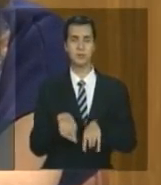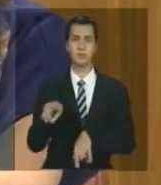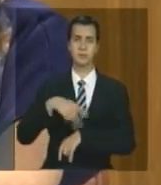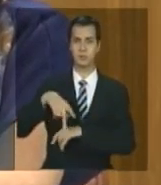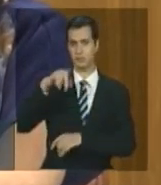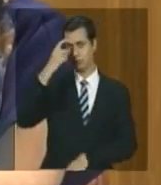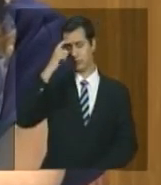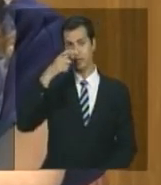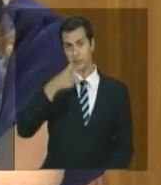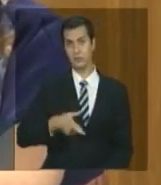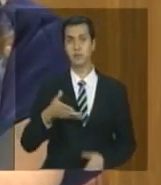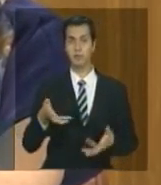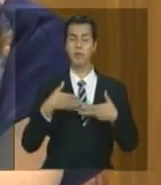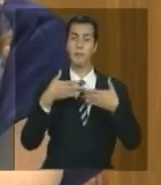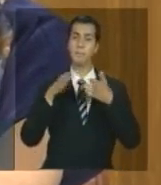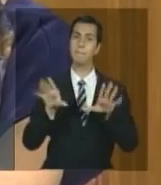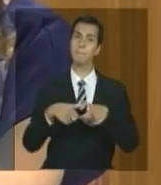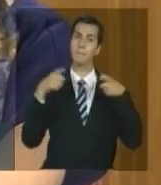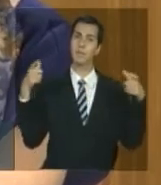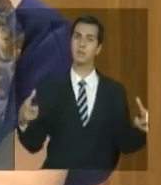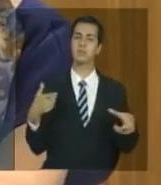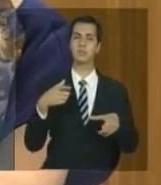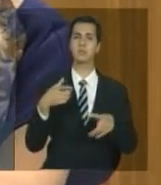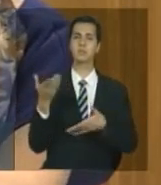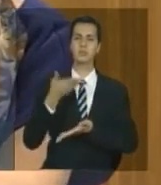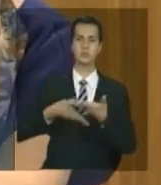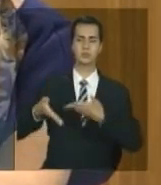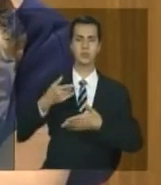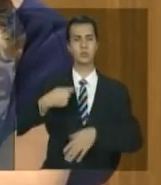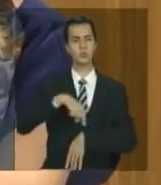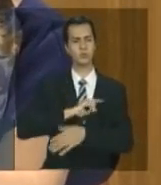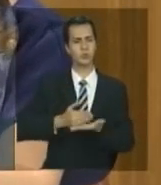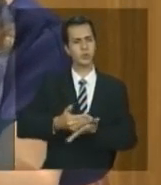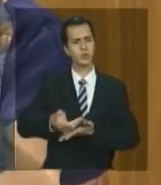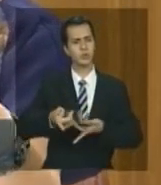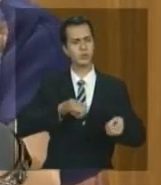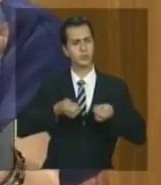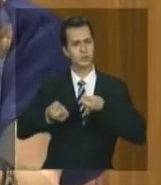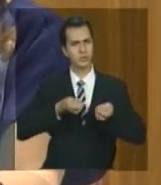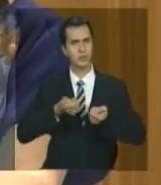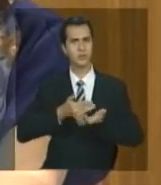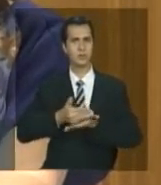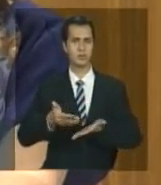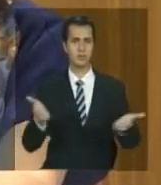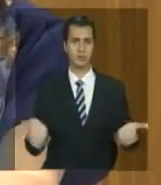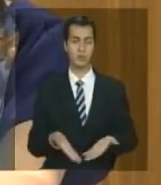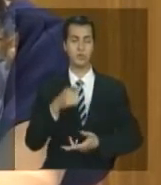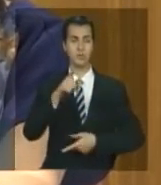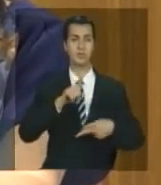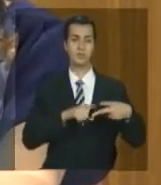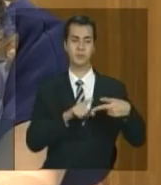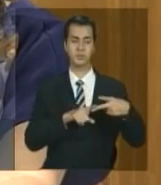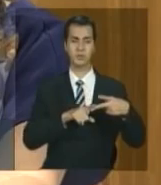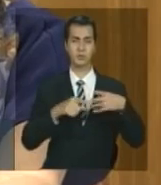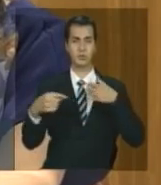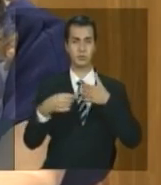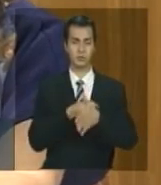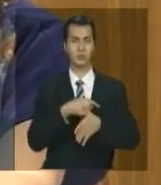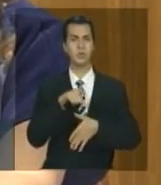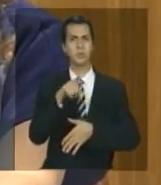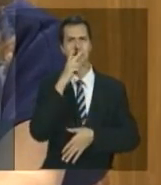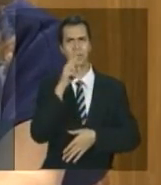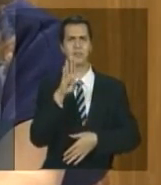ampliação e nós estamos em um processo de negociação neste momento. A sua segunda pergunta, não sei se refere a BRICS